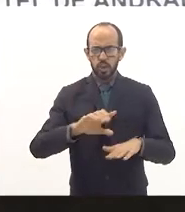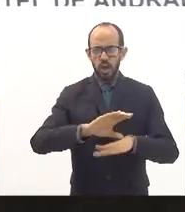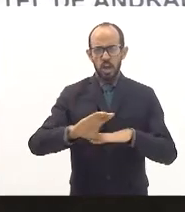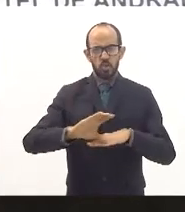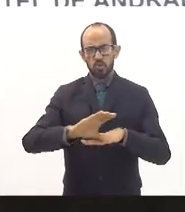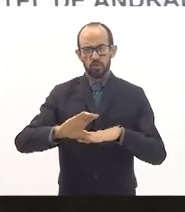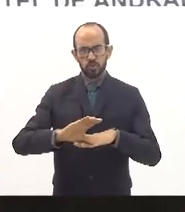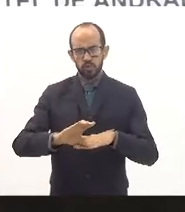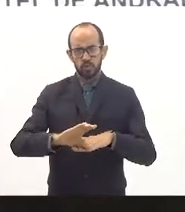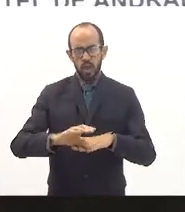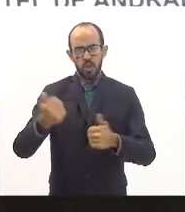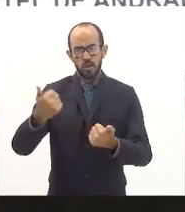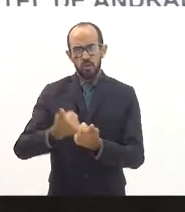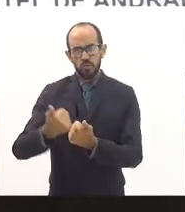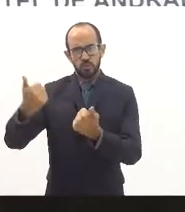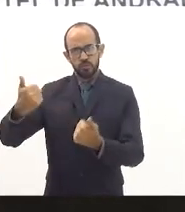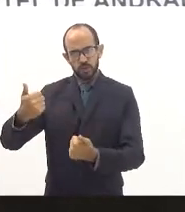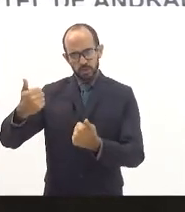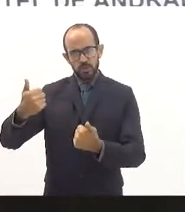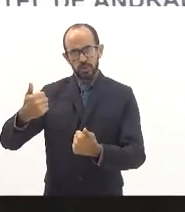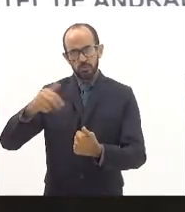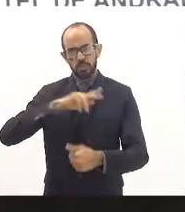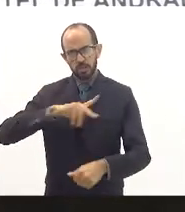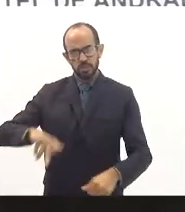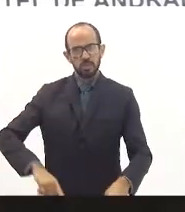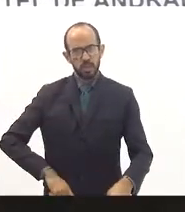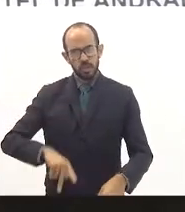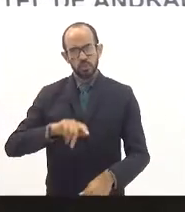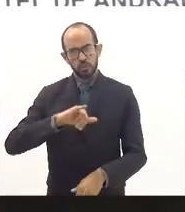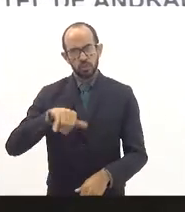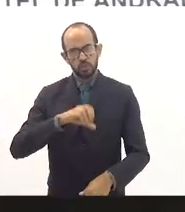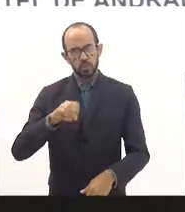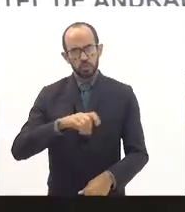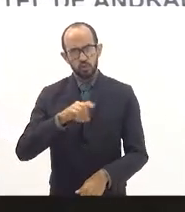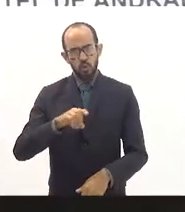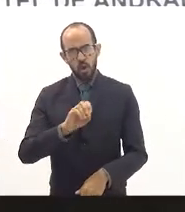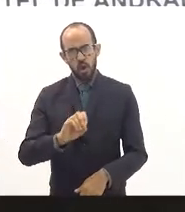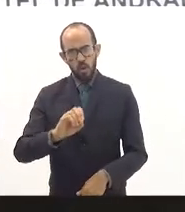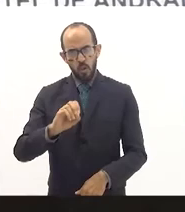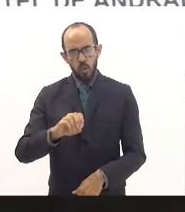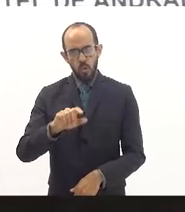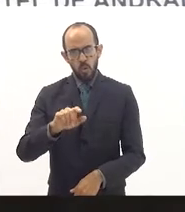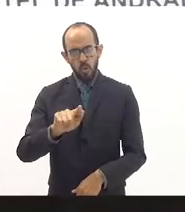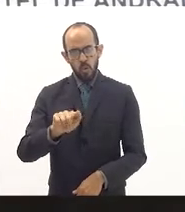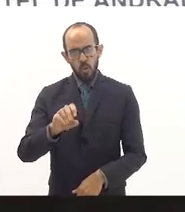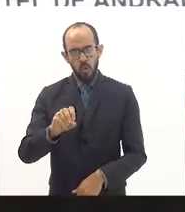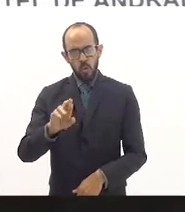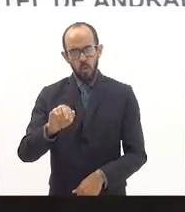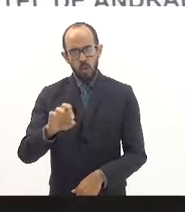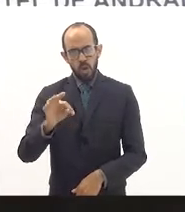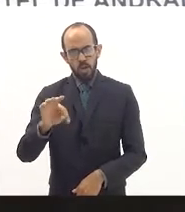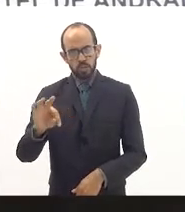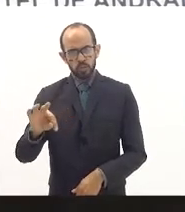posse do vice-presidente João Goulart, ameaçada por forças reacionárias. Vencida